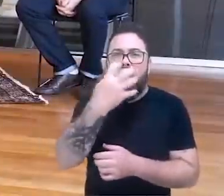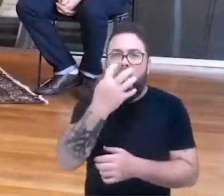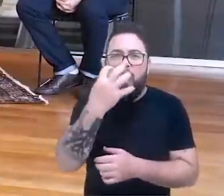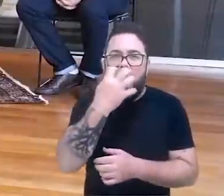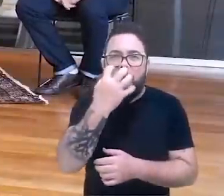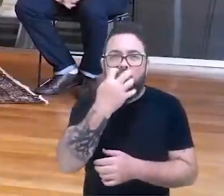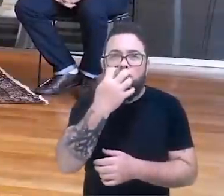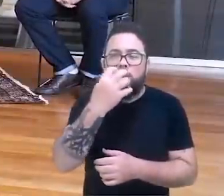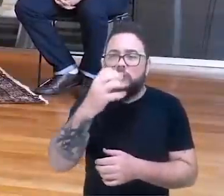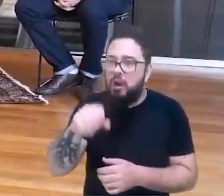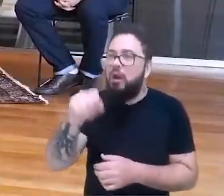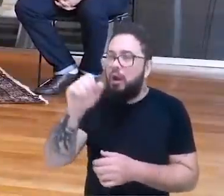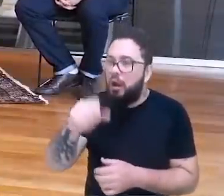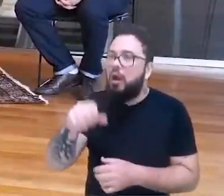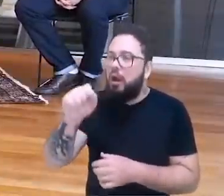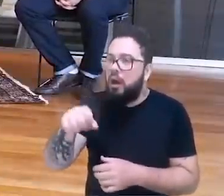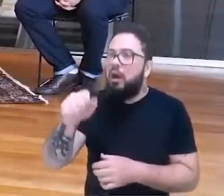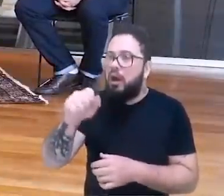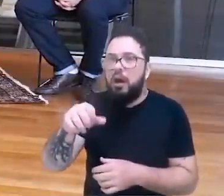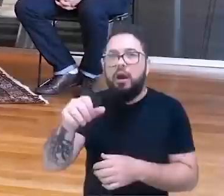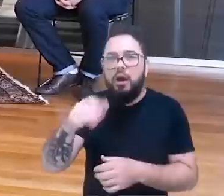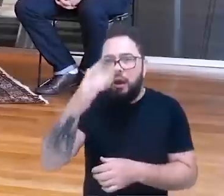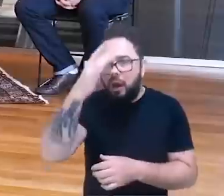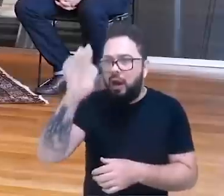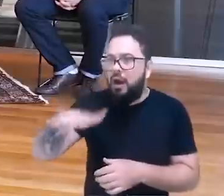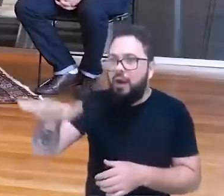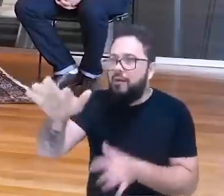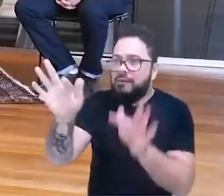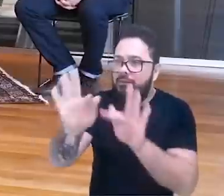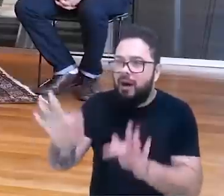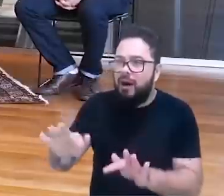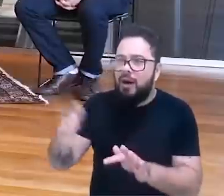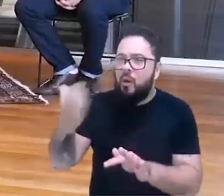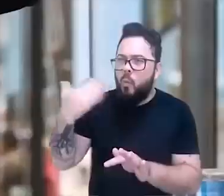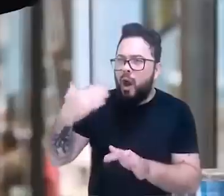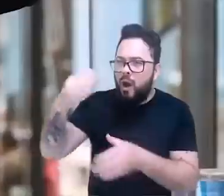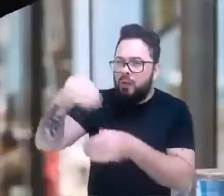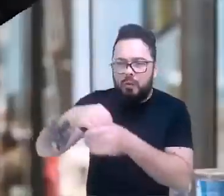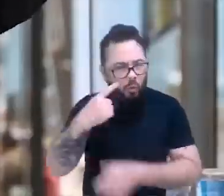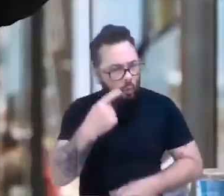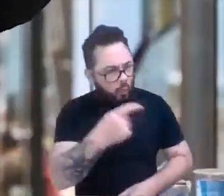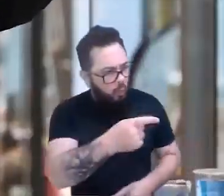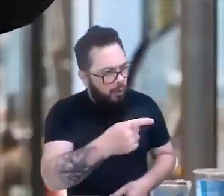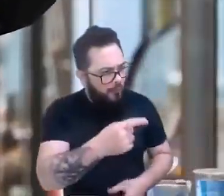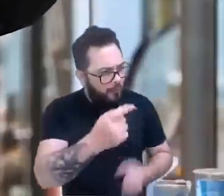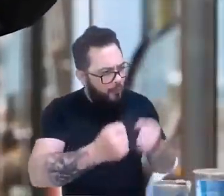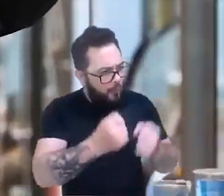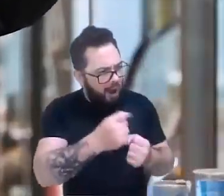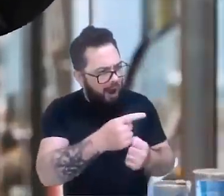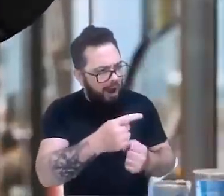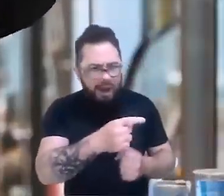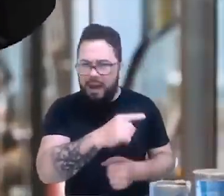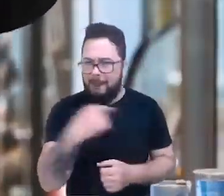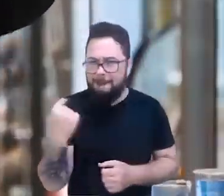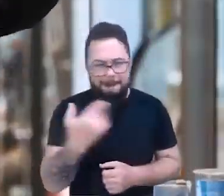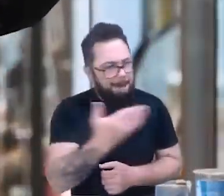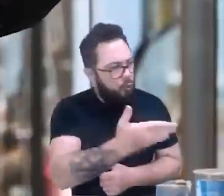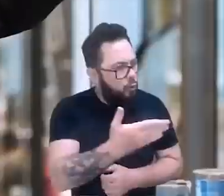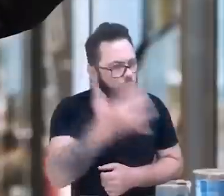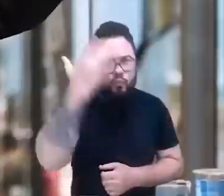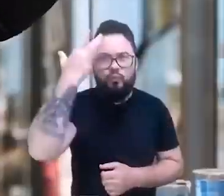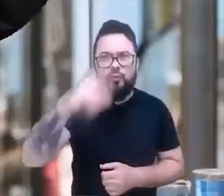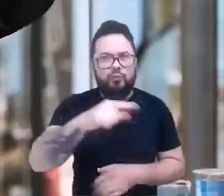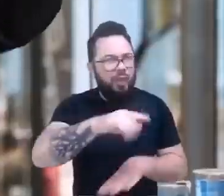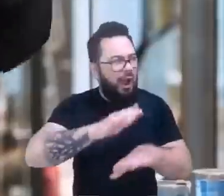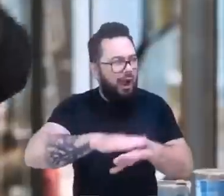tá todo feliz um calor dos infernos aquele Chevette agora olha aquilo aquele homem tá morto ele não